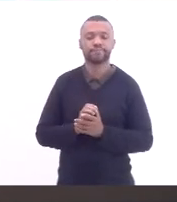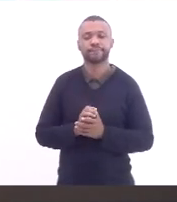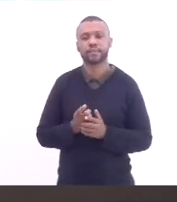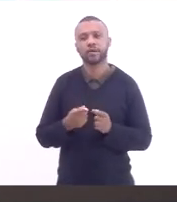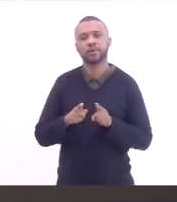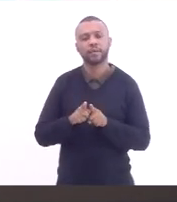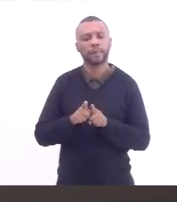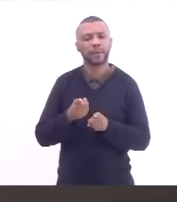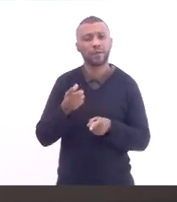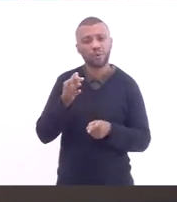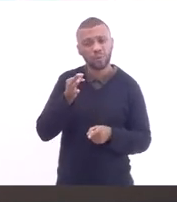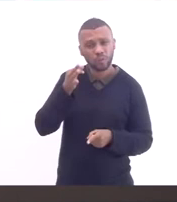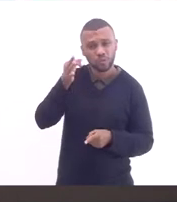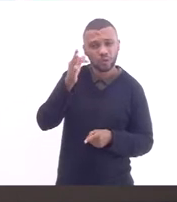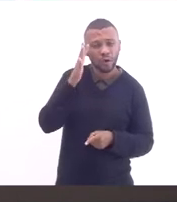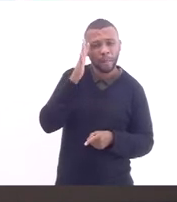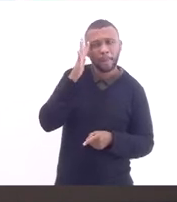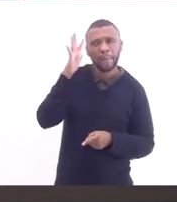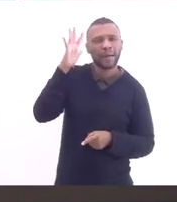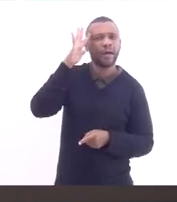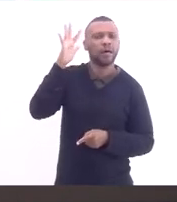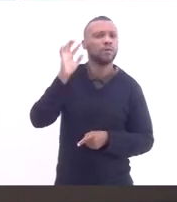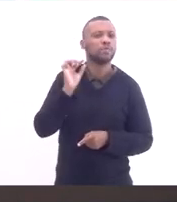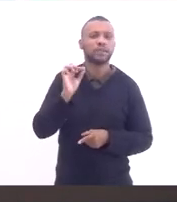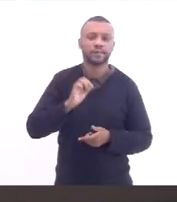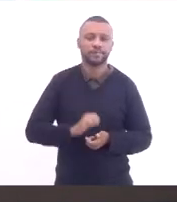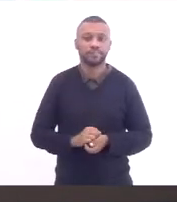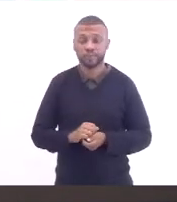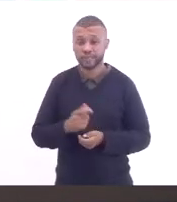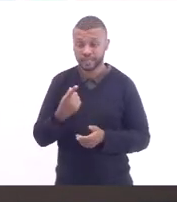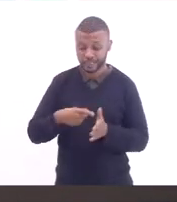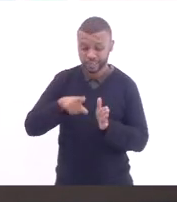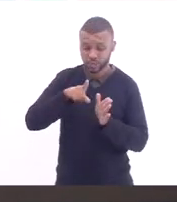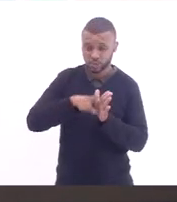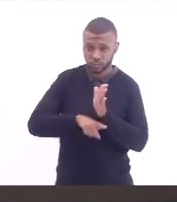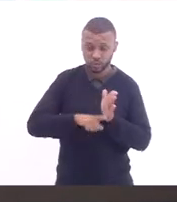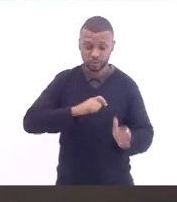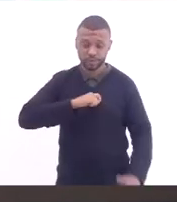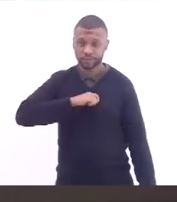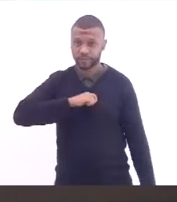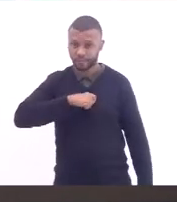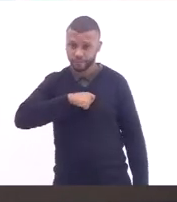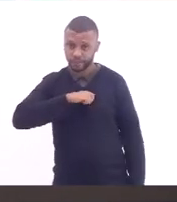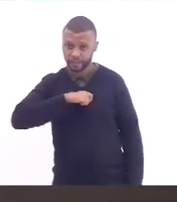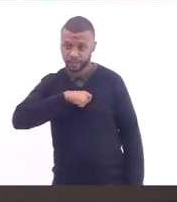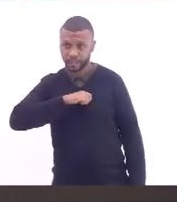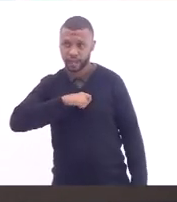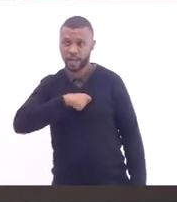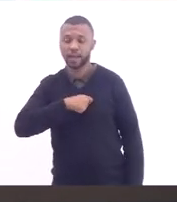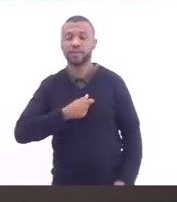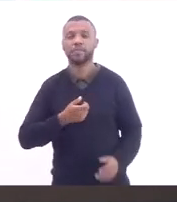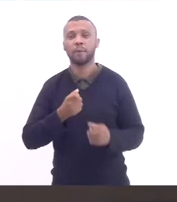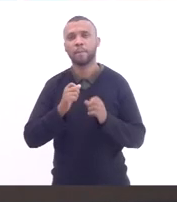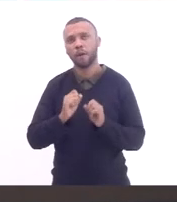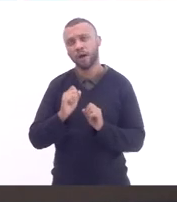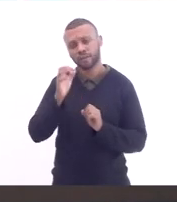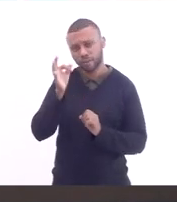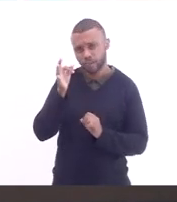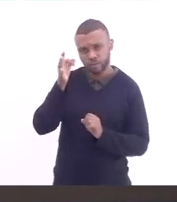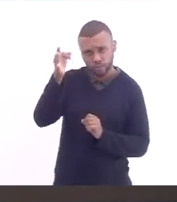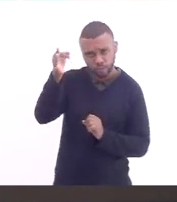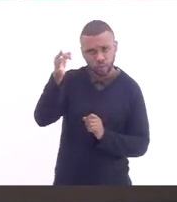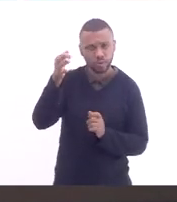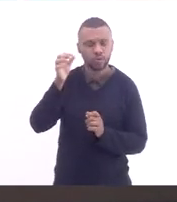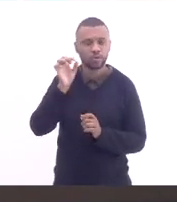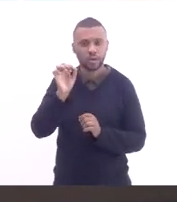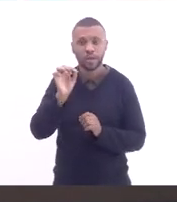sonho que esses benefícios fiscais possam ser um dia traduzidos por